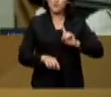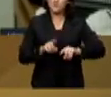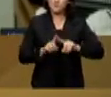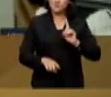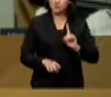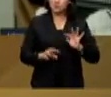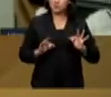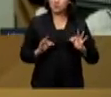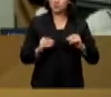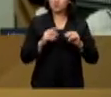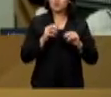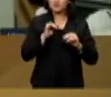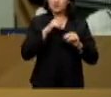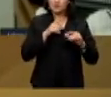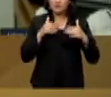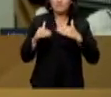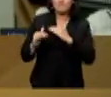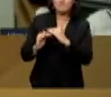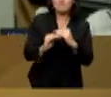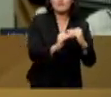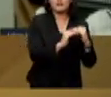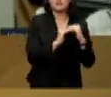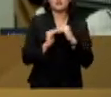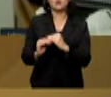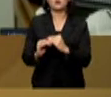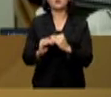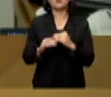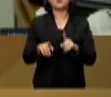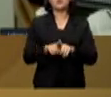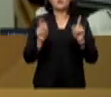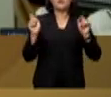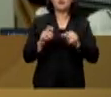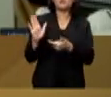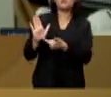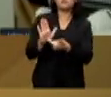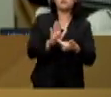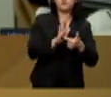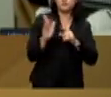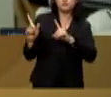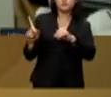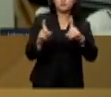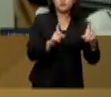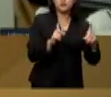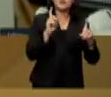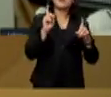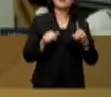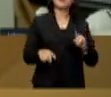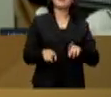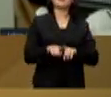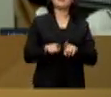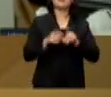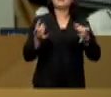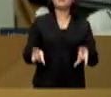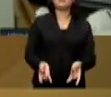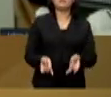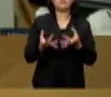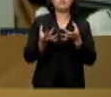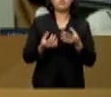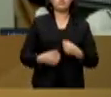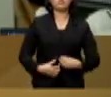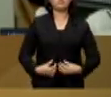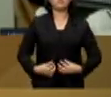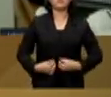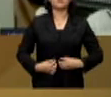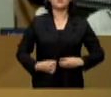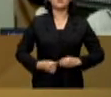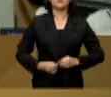e passível de exibição por catálogo, é objeto desse tipo de comércio. Essa verdadeira revolução